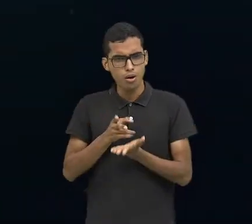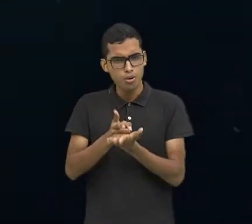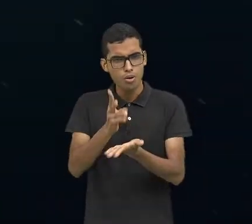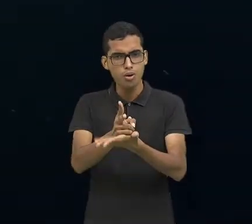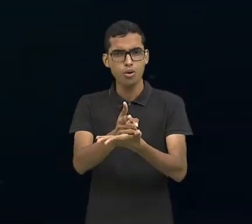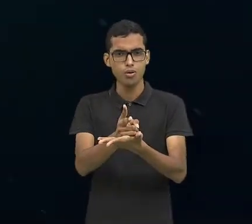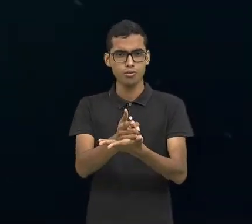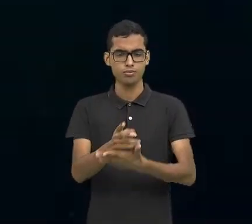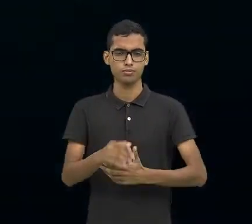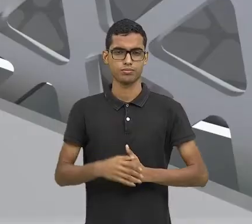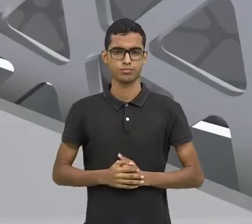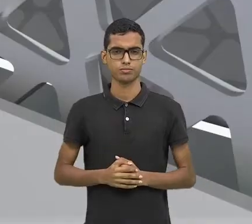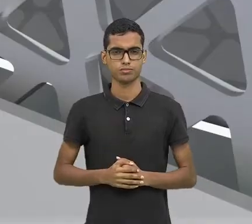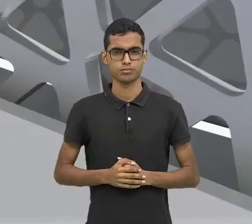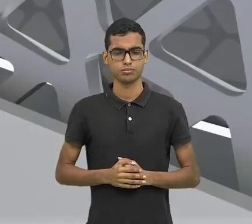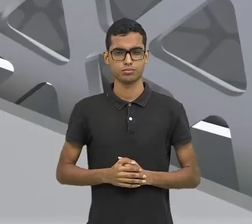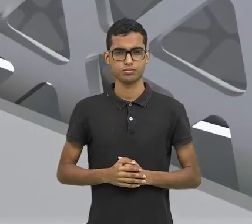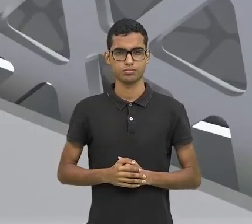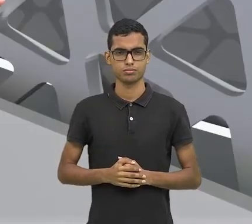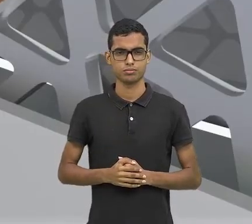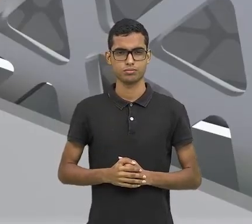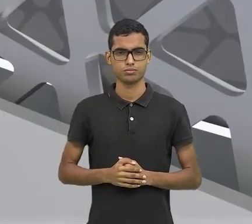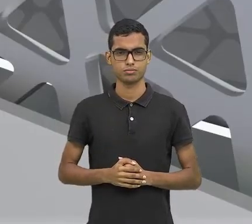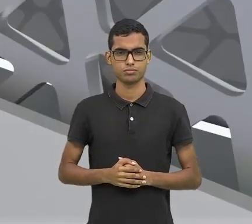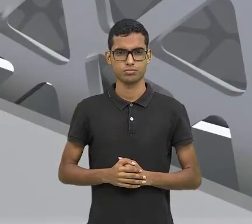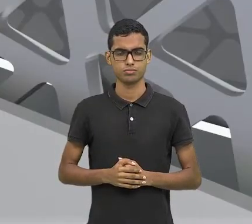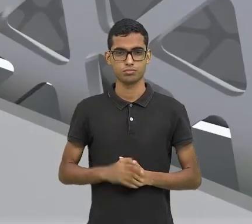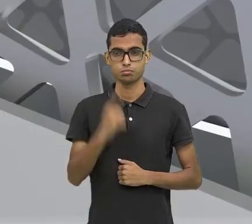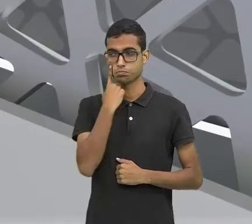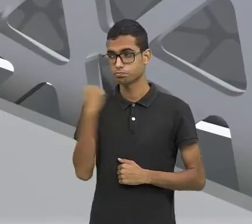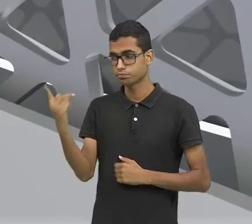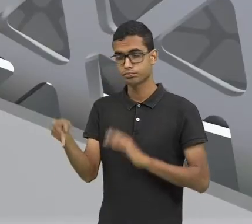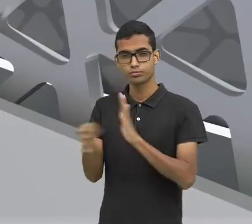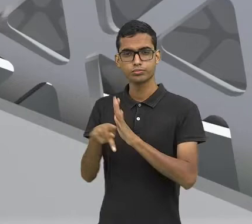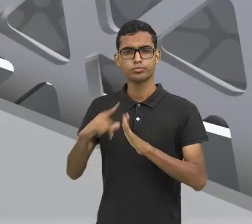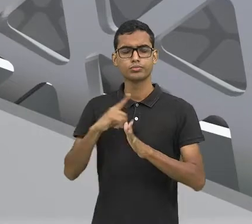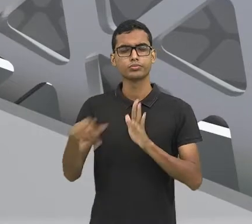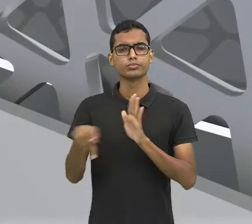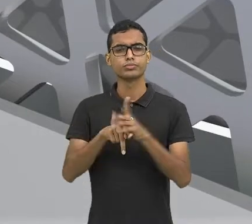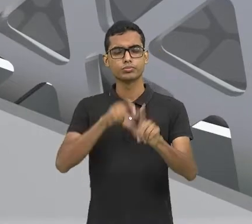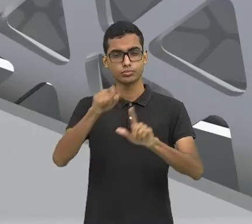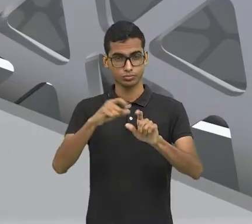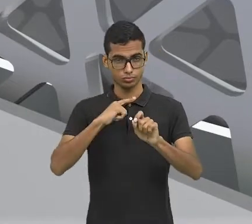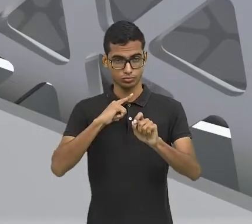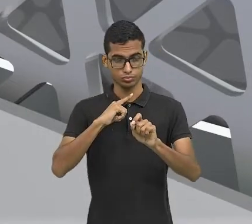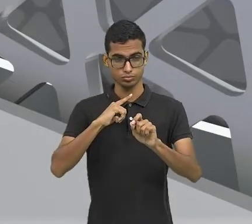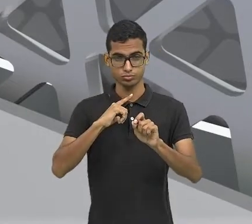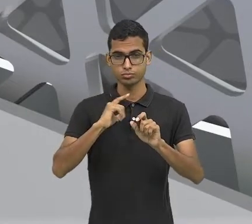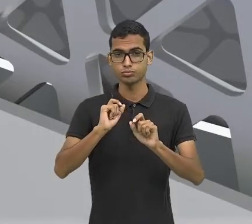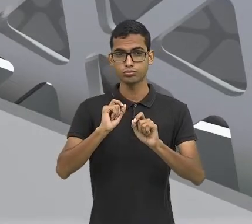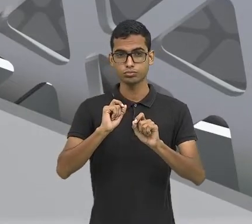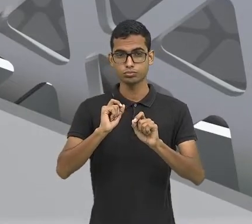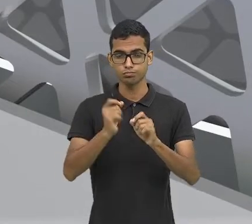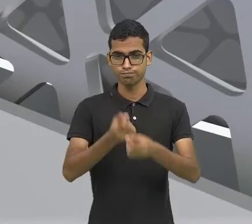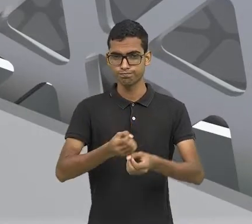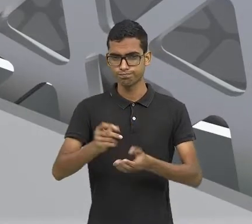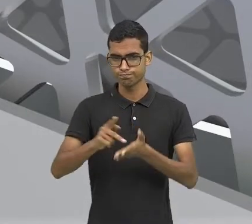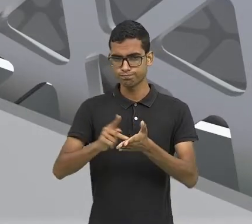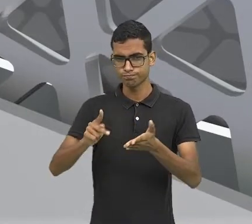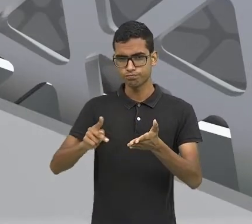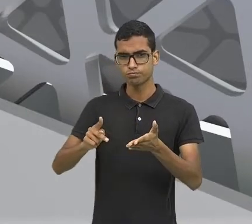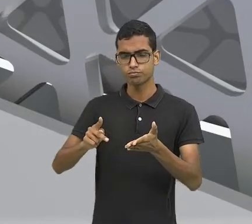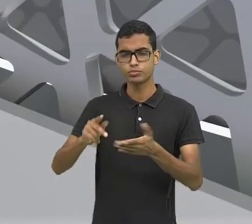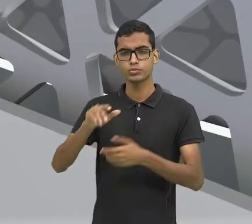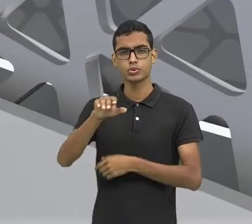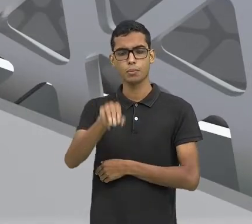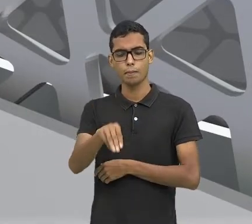das horas. Acabamos de ouvir um poema de Mário Quintana e chama a nossa atenção neste